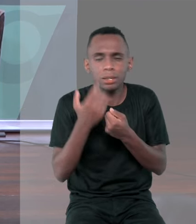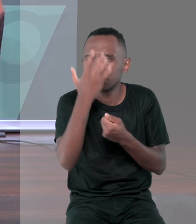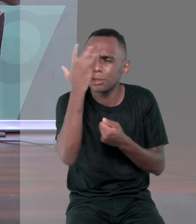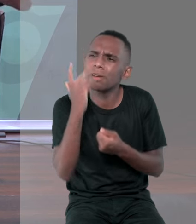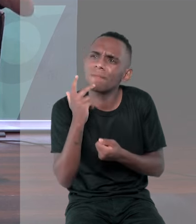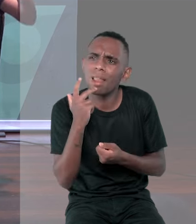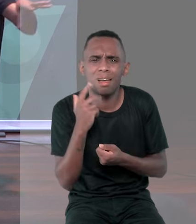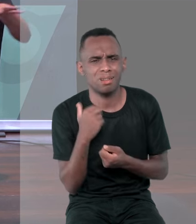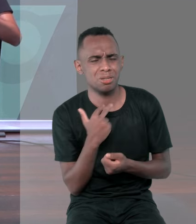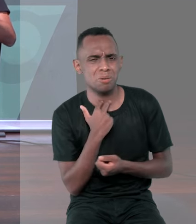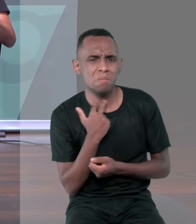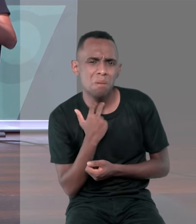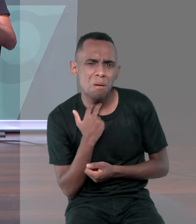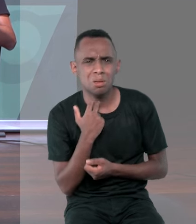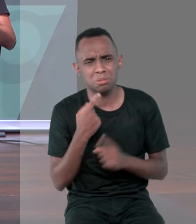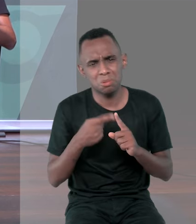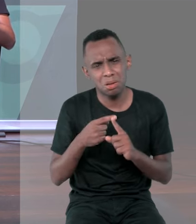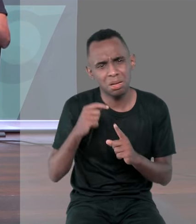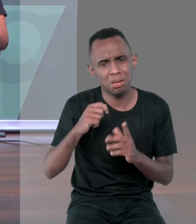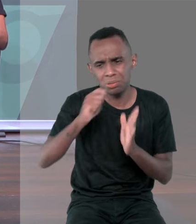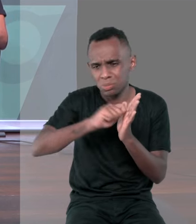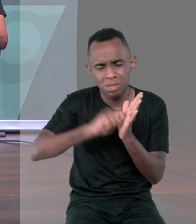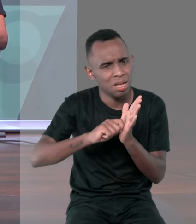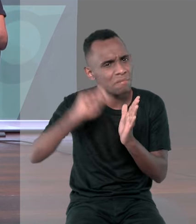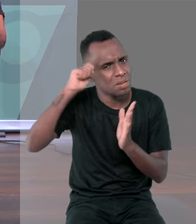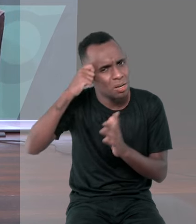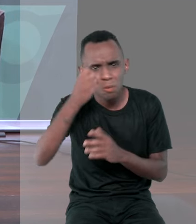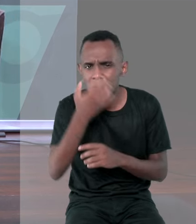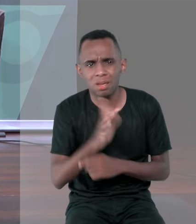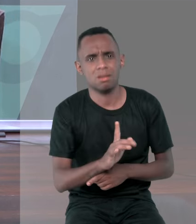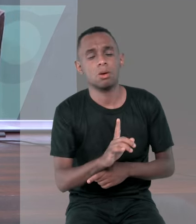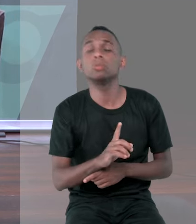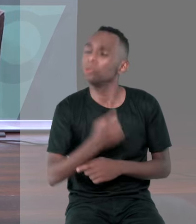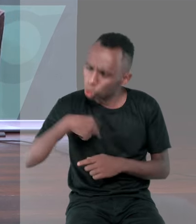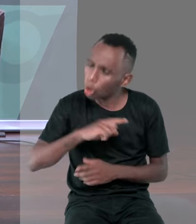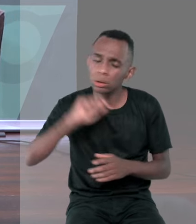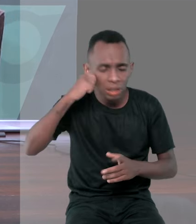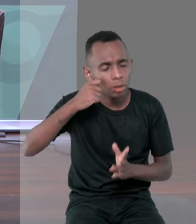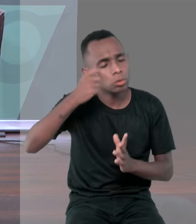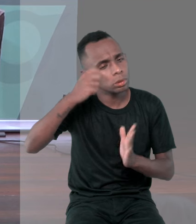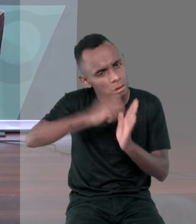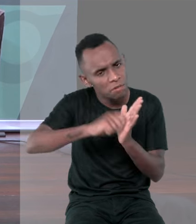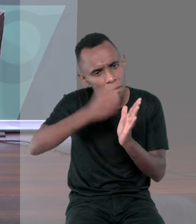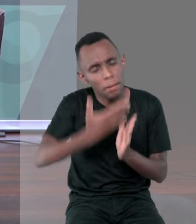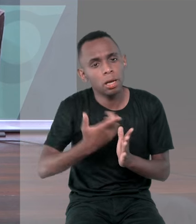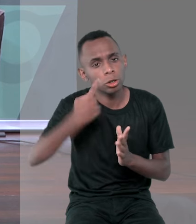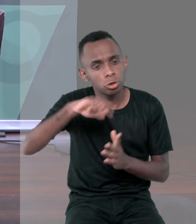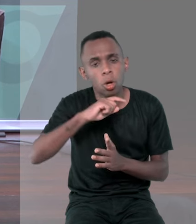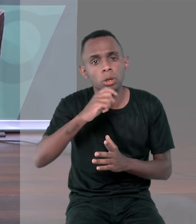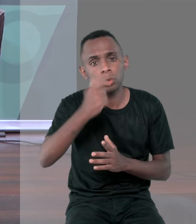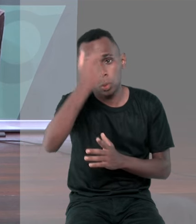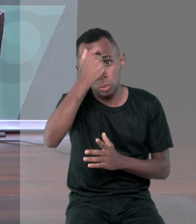dizerem, não pode porque não escreve bem. Escrevemos bem. Temos essa consciência literária. E mais